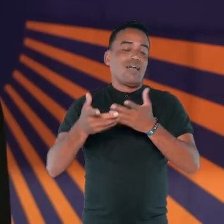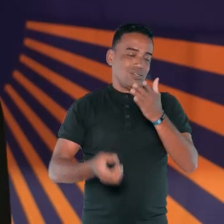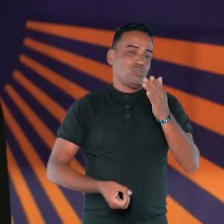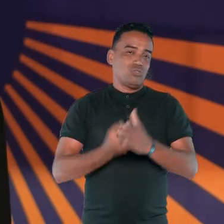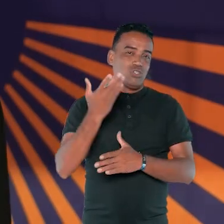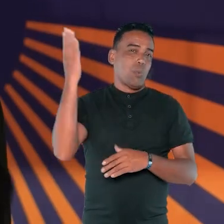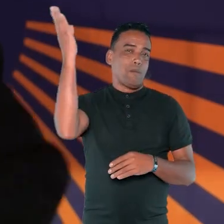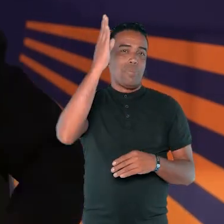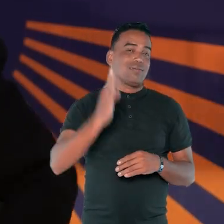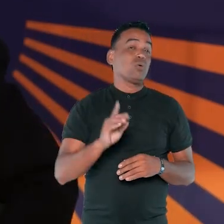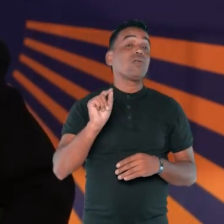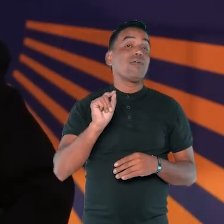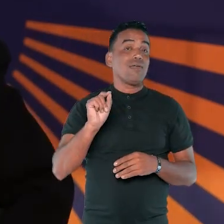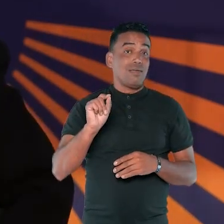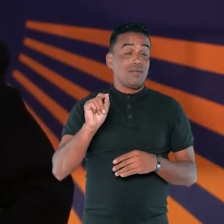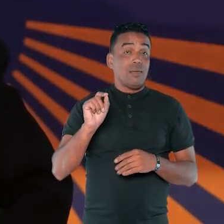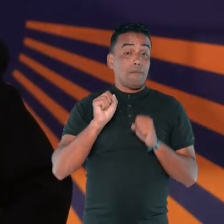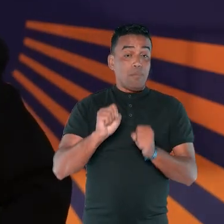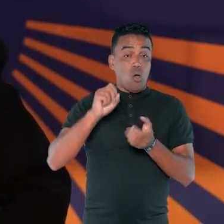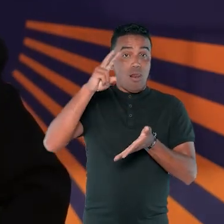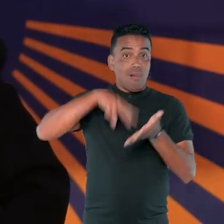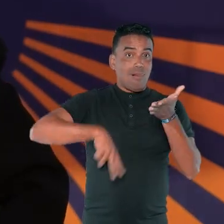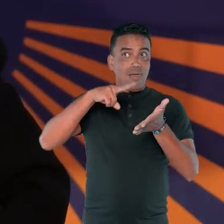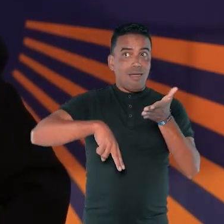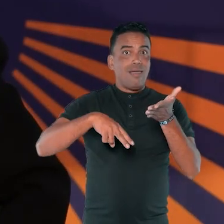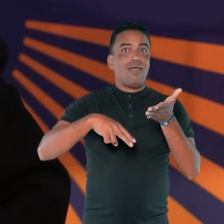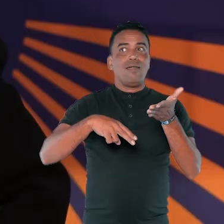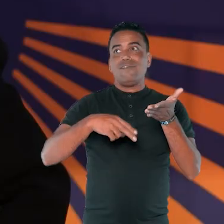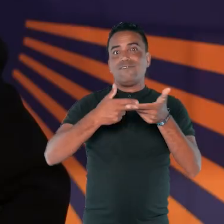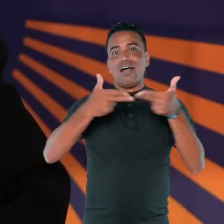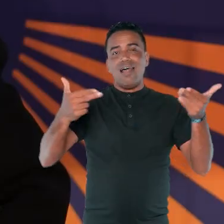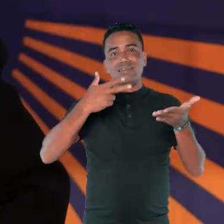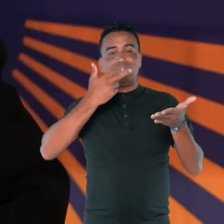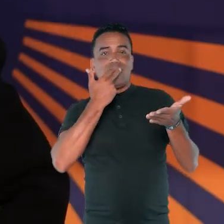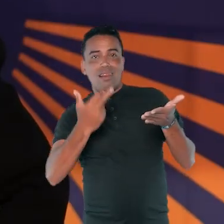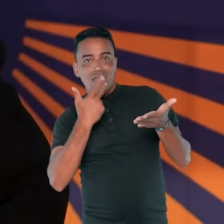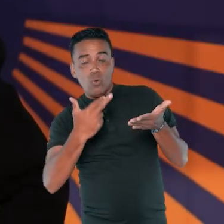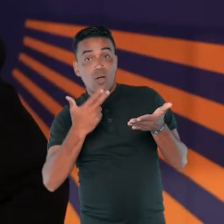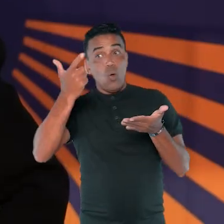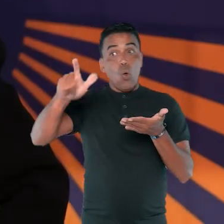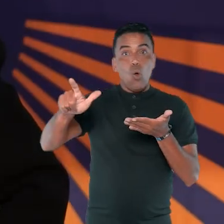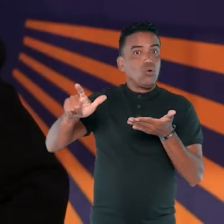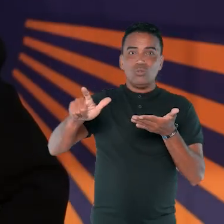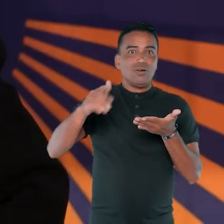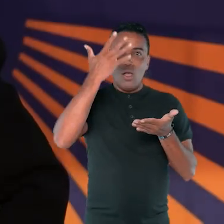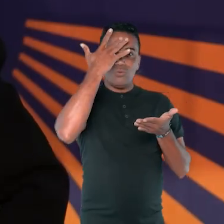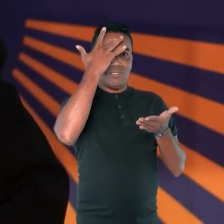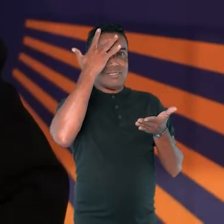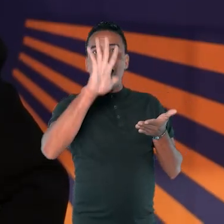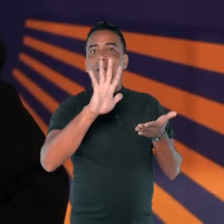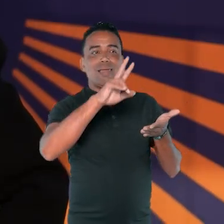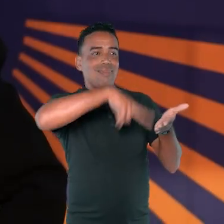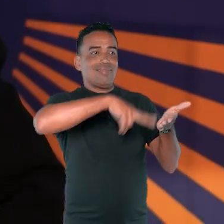situação em que aos que podem ler em mais de uma língua e aos que não aprenderam a ler. E